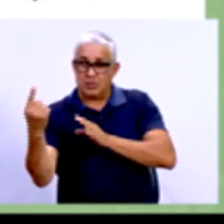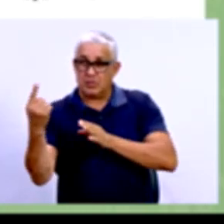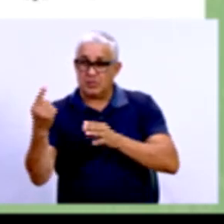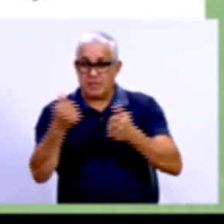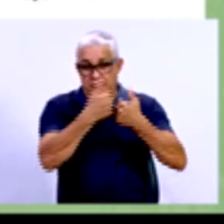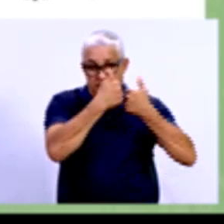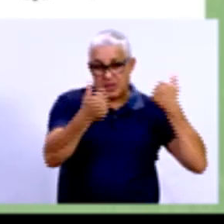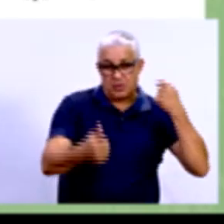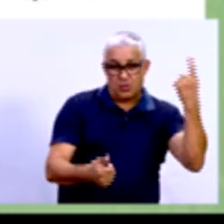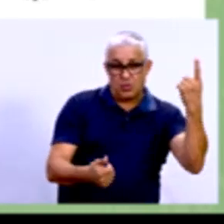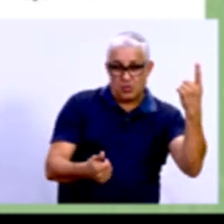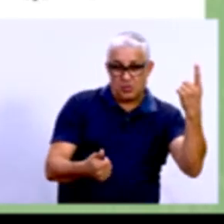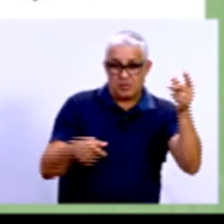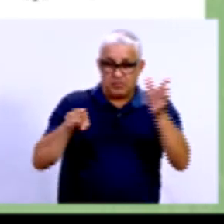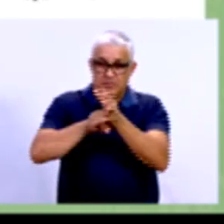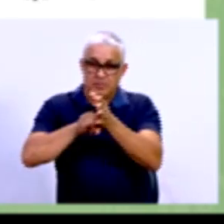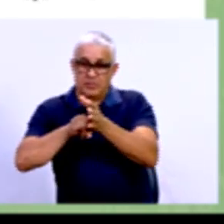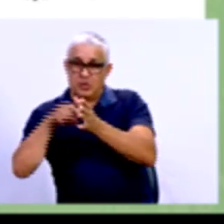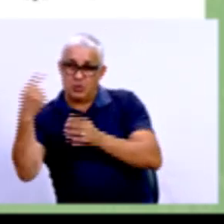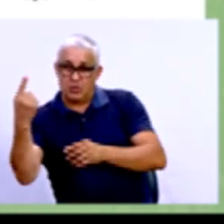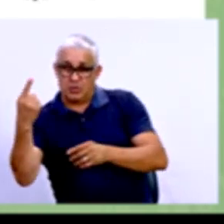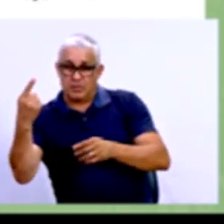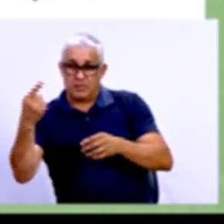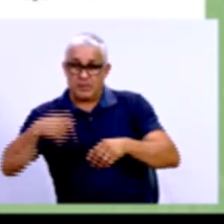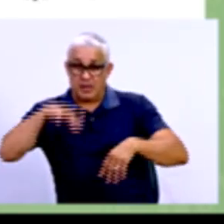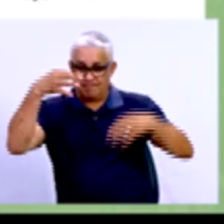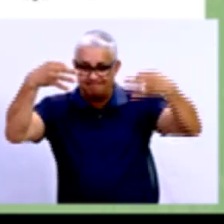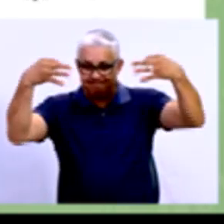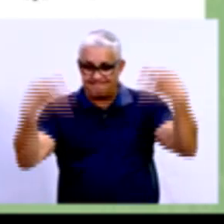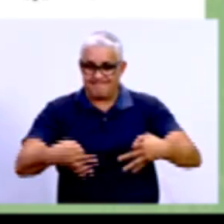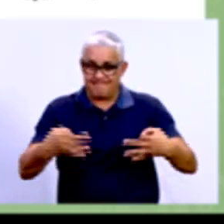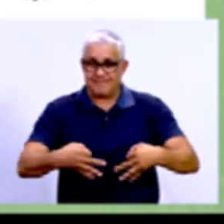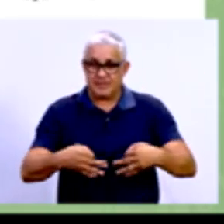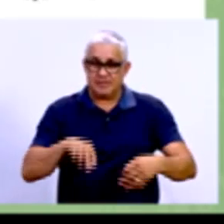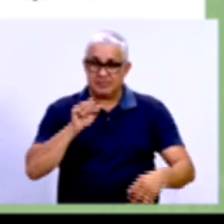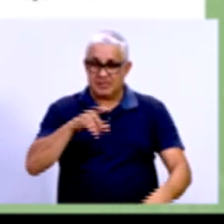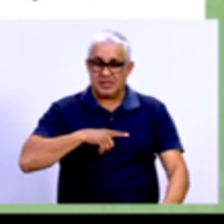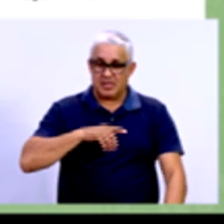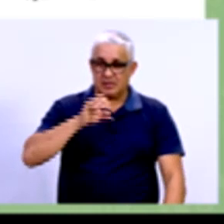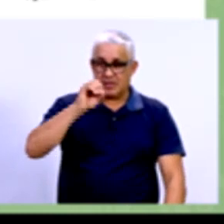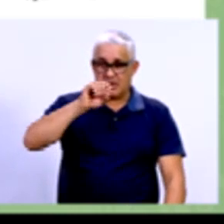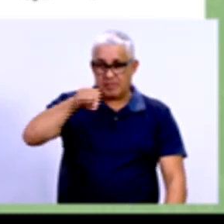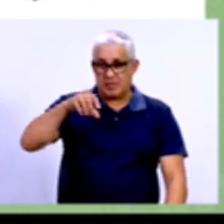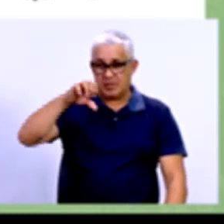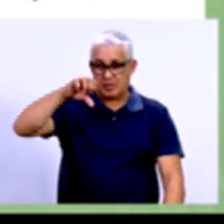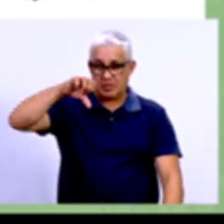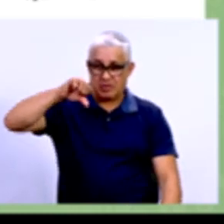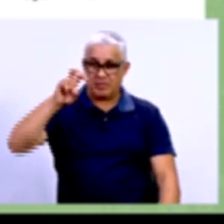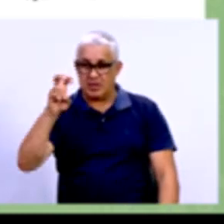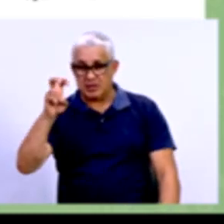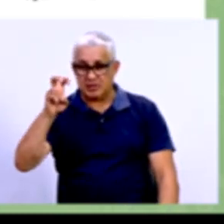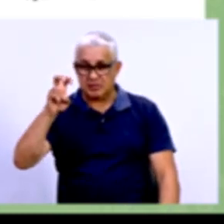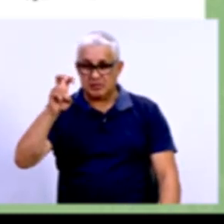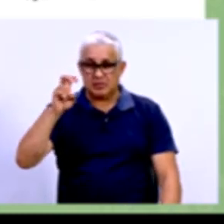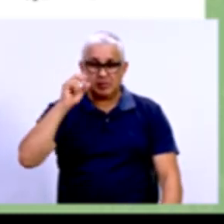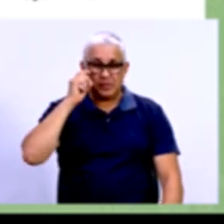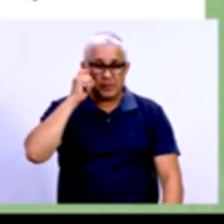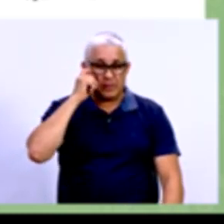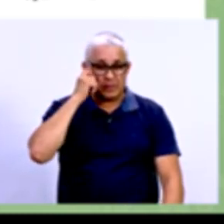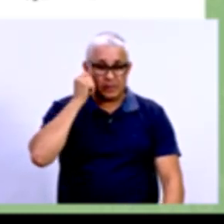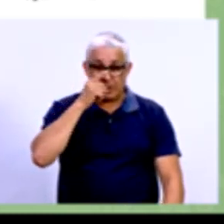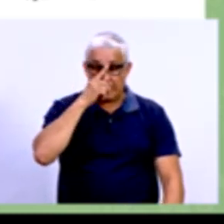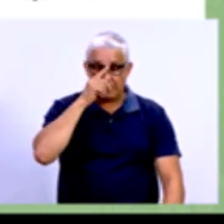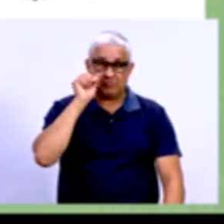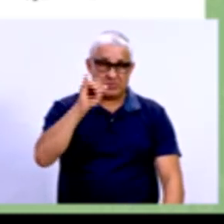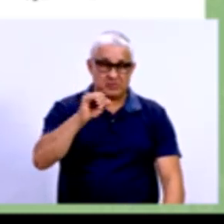ou -1, mais perfeito ele vai ser. Se ele tiver 0,95, ele vai ser muito alto. Se ele